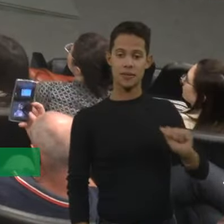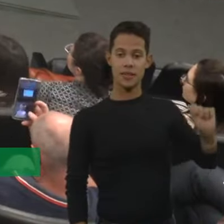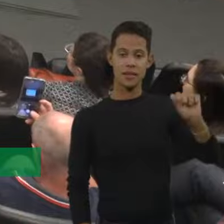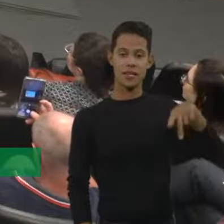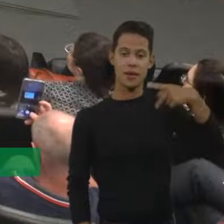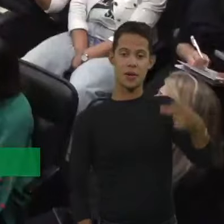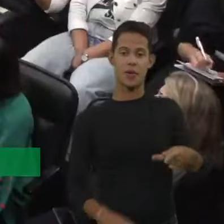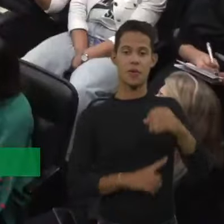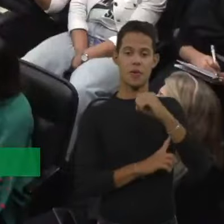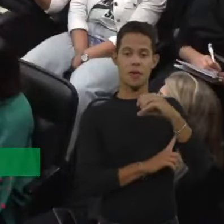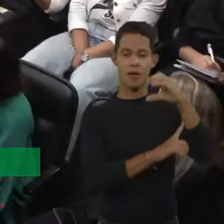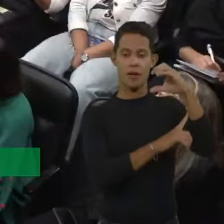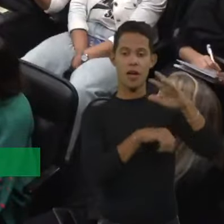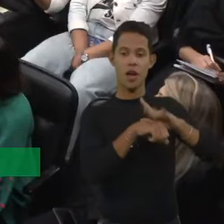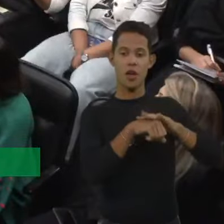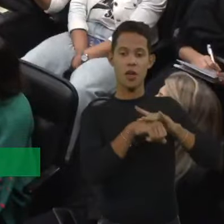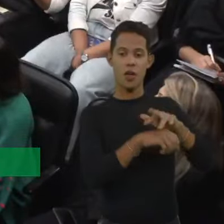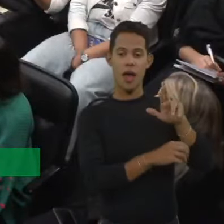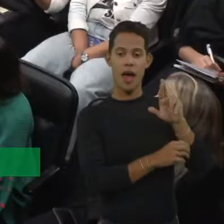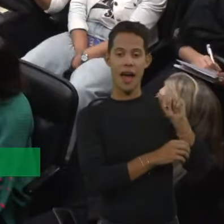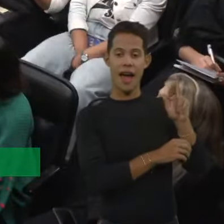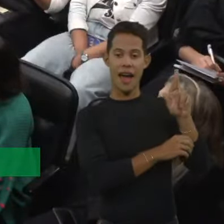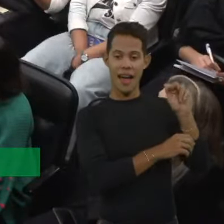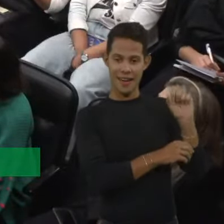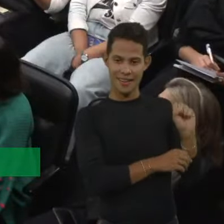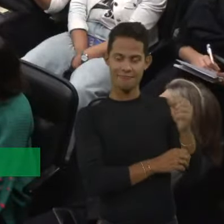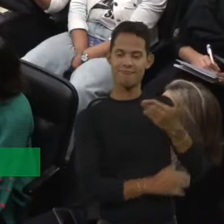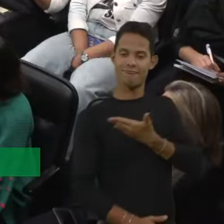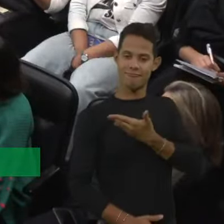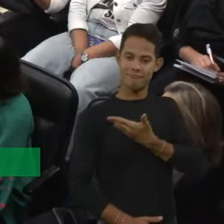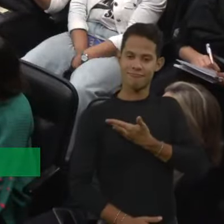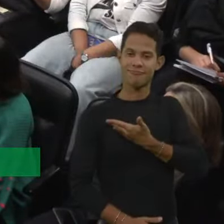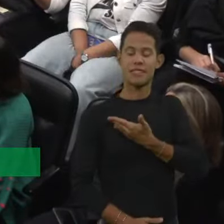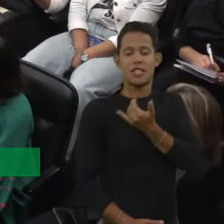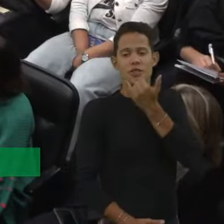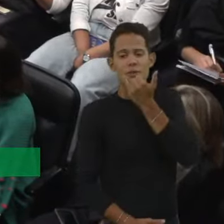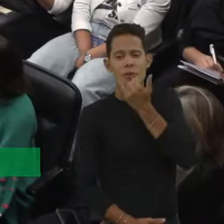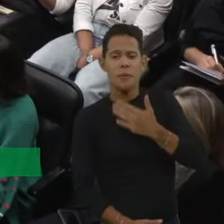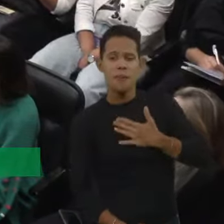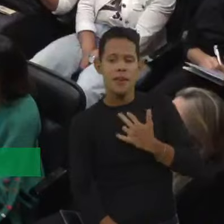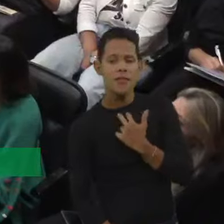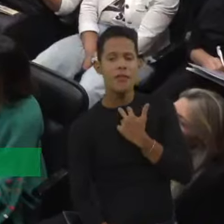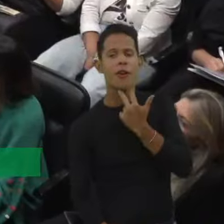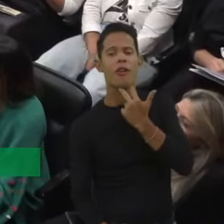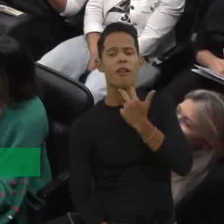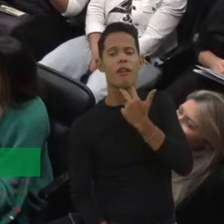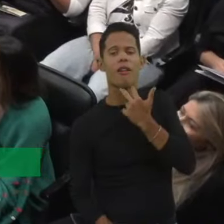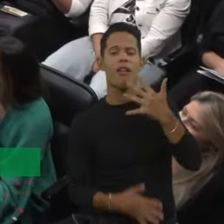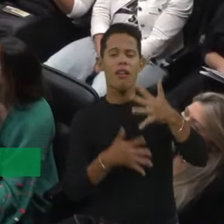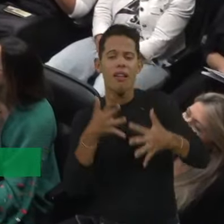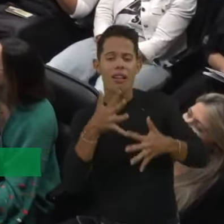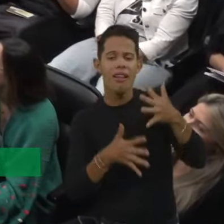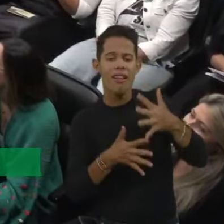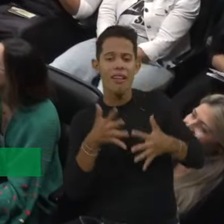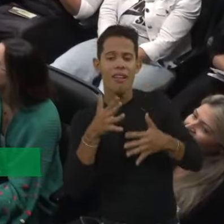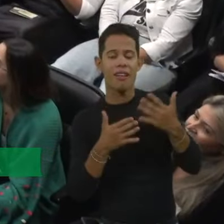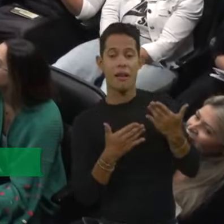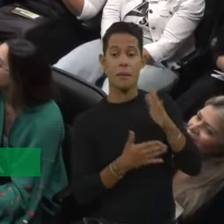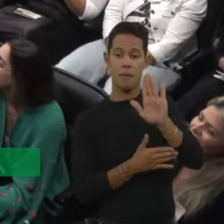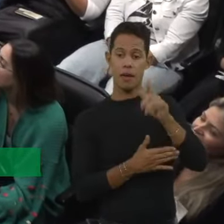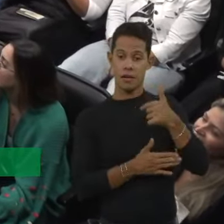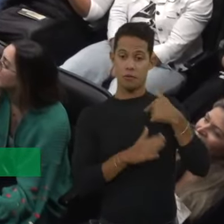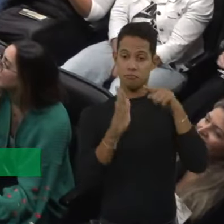Margarete Carreirão, amiga. Pedir desculpa pela minha voz, que hoje eu estou um pouco rouco, mas eu queria fazer 2 perguntas antes